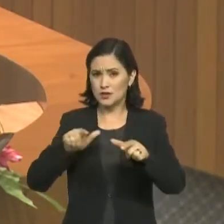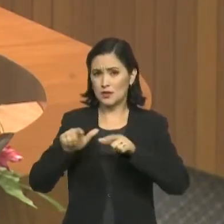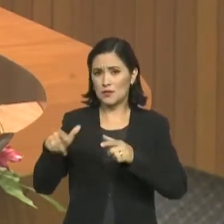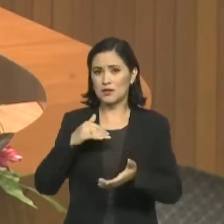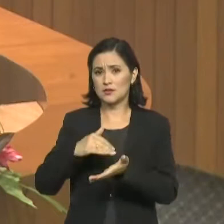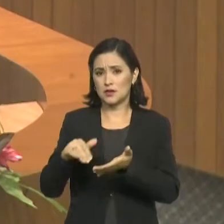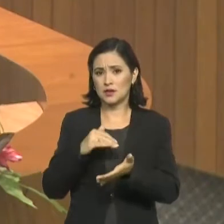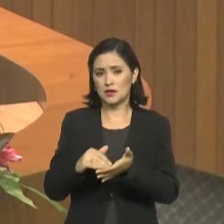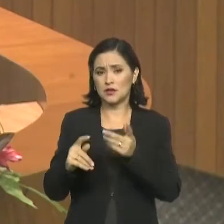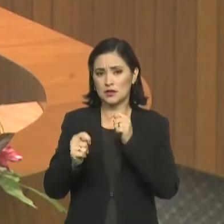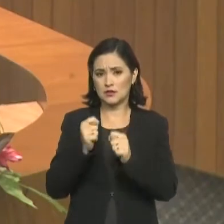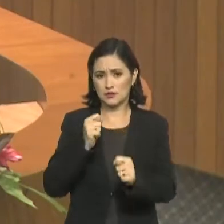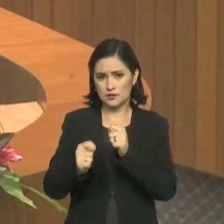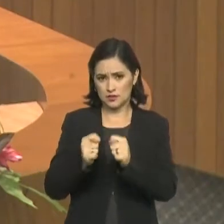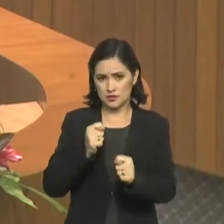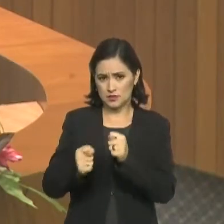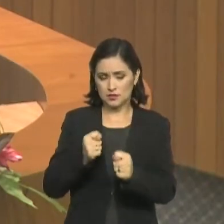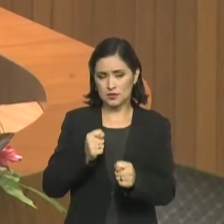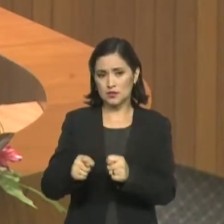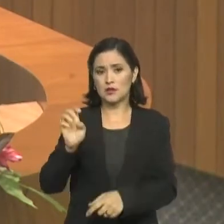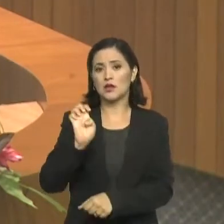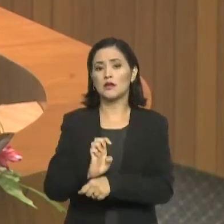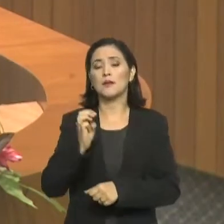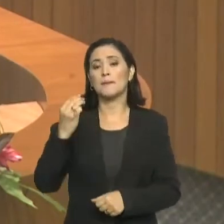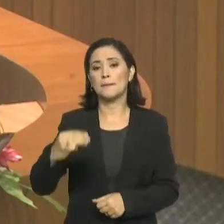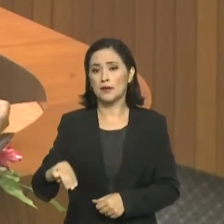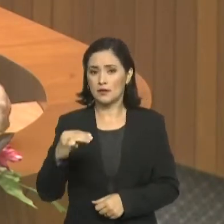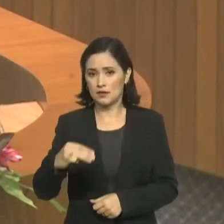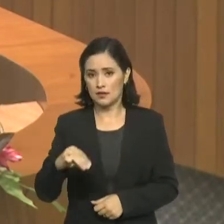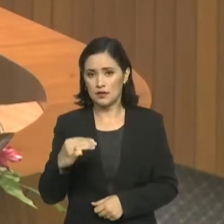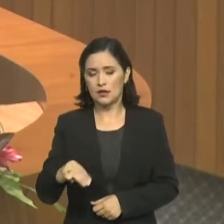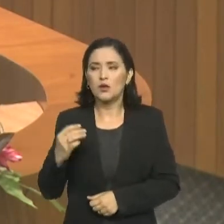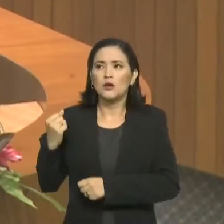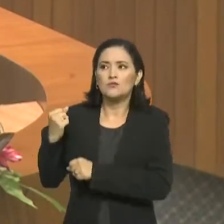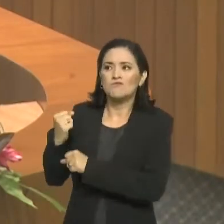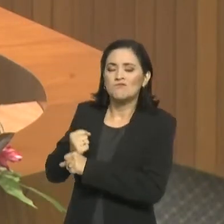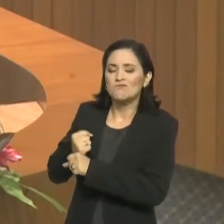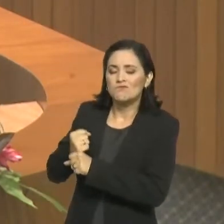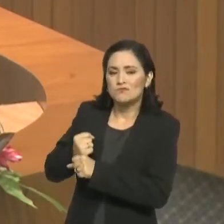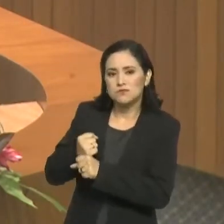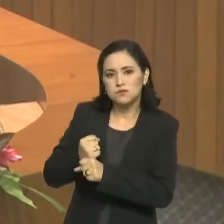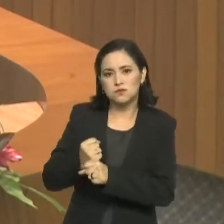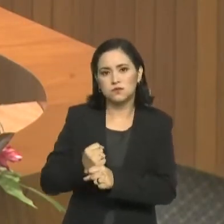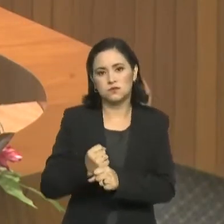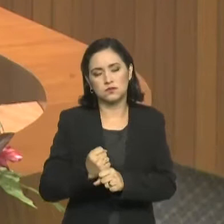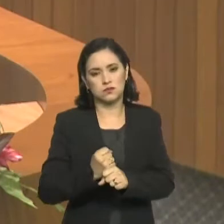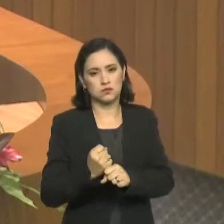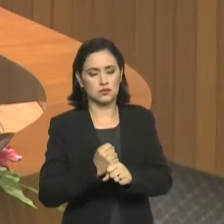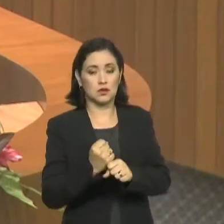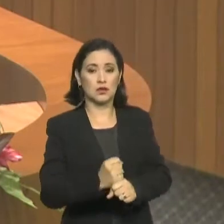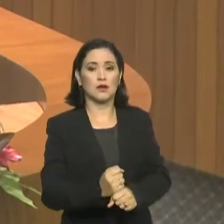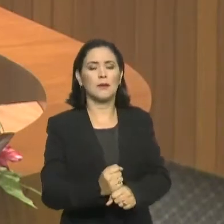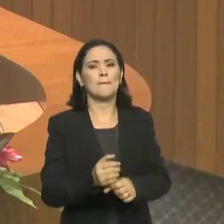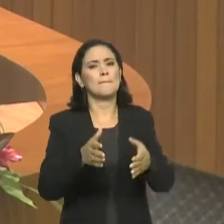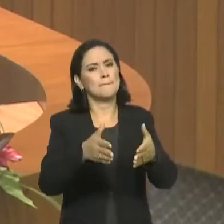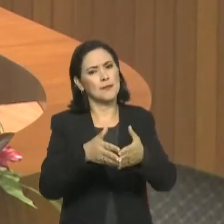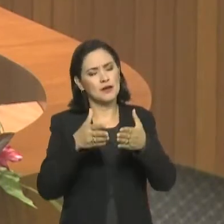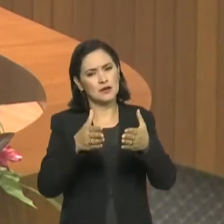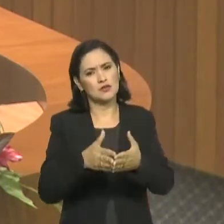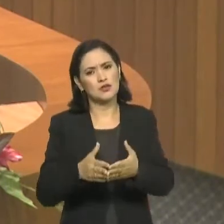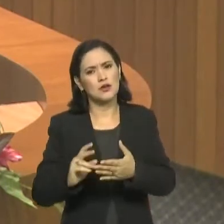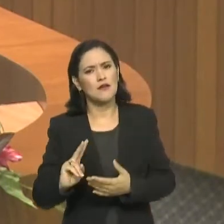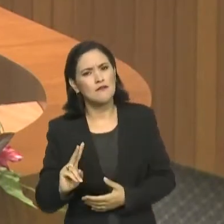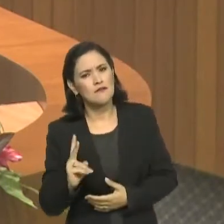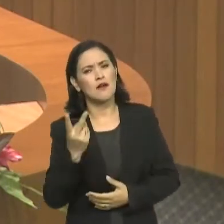Maranhão que há anos buscam maior valorização e reconhecimento do